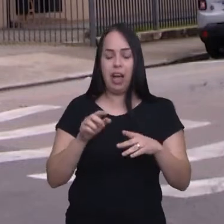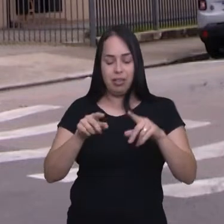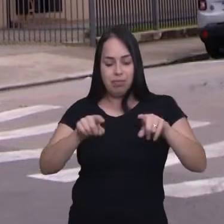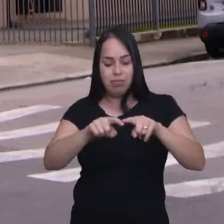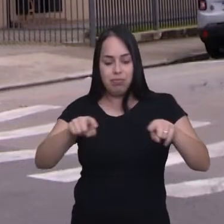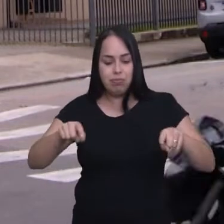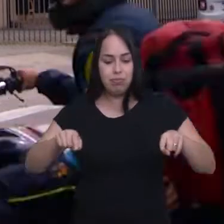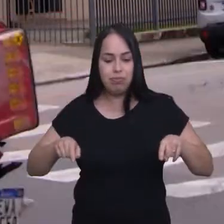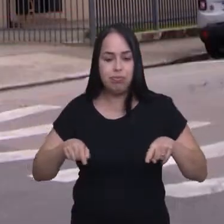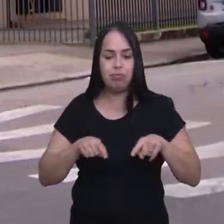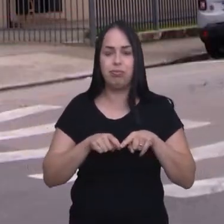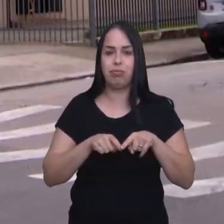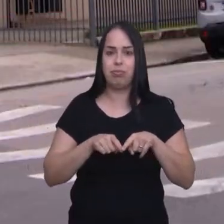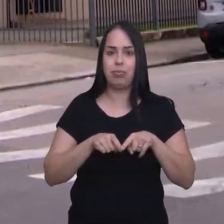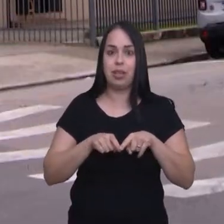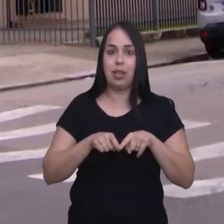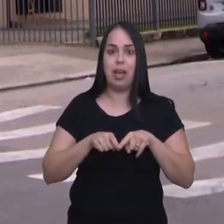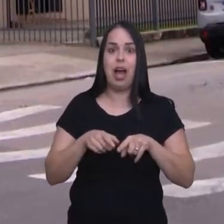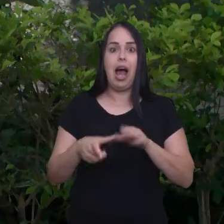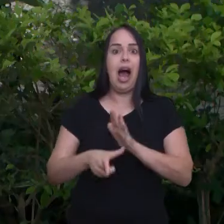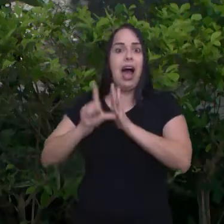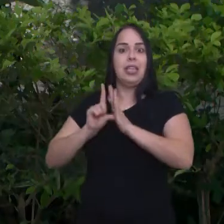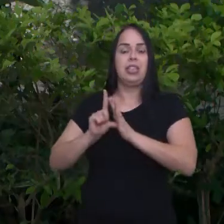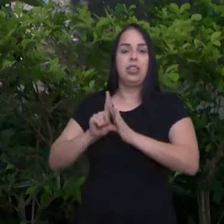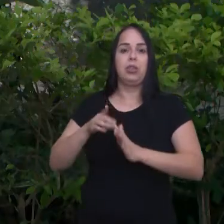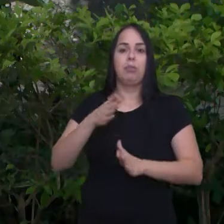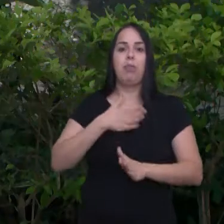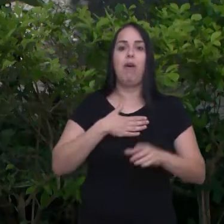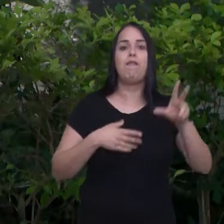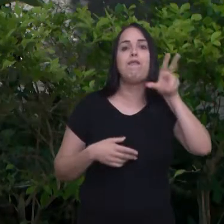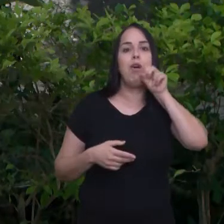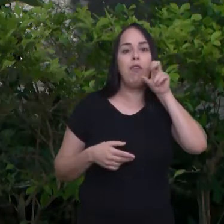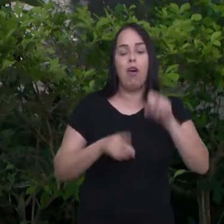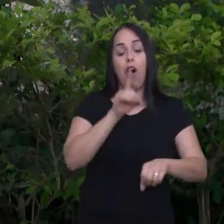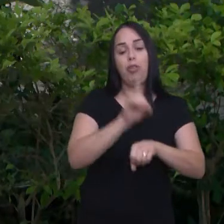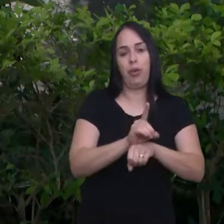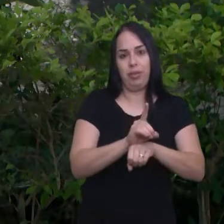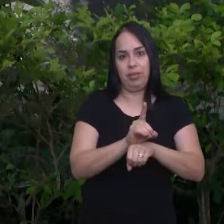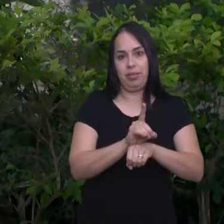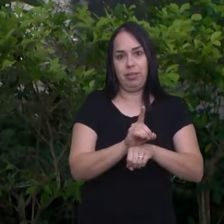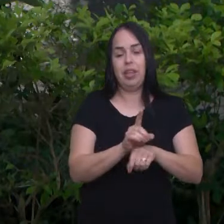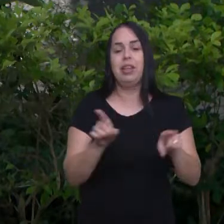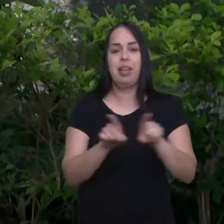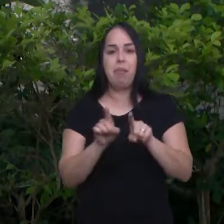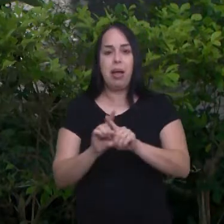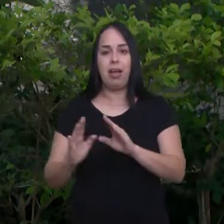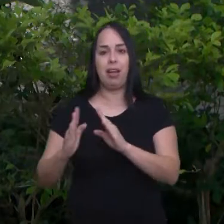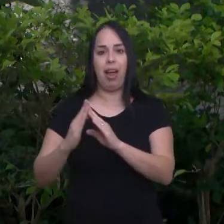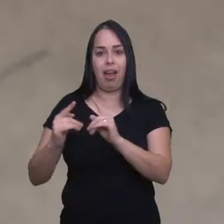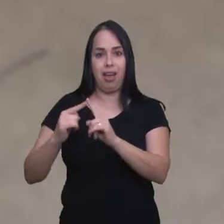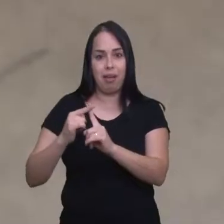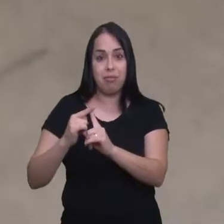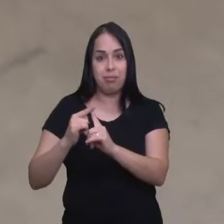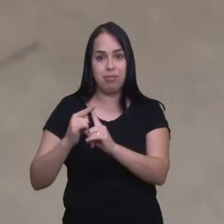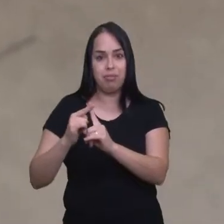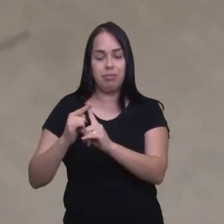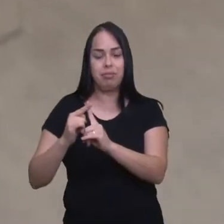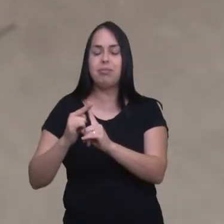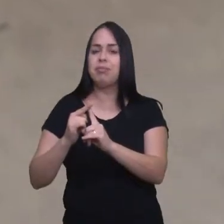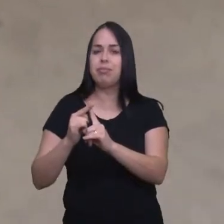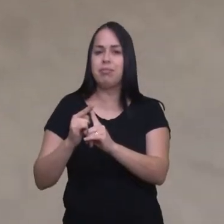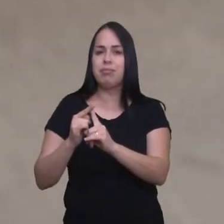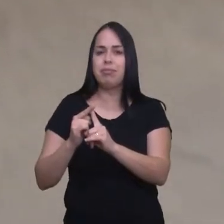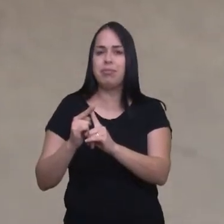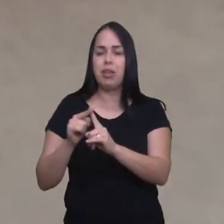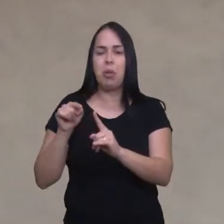num trecho de terreno do meu avô, mas uma coisa muito importante, a capela, que falam a capela do Pio XII, a capela